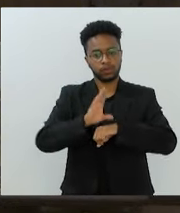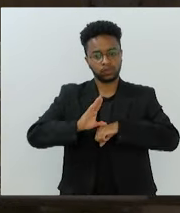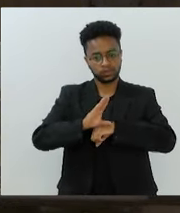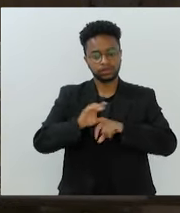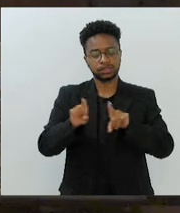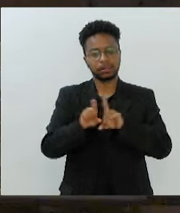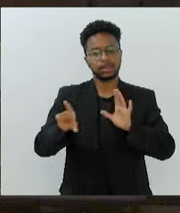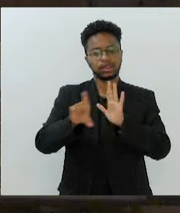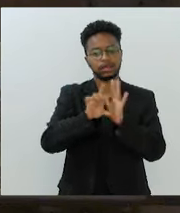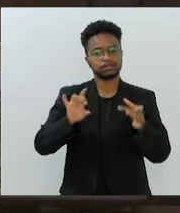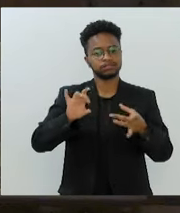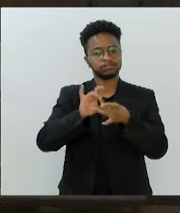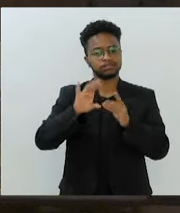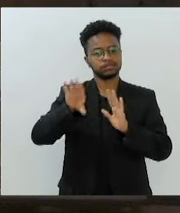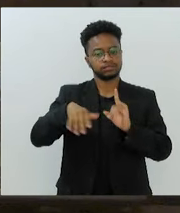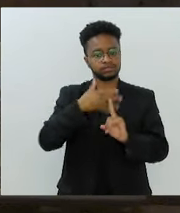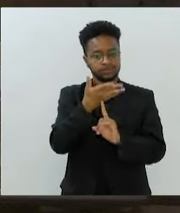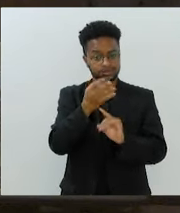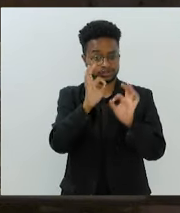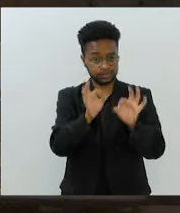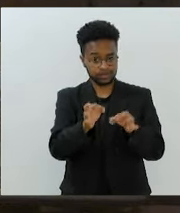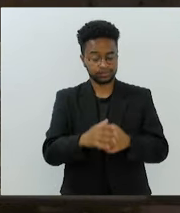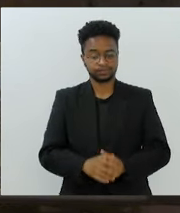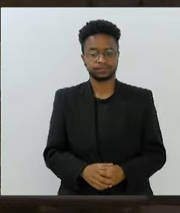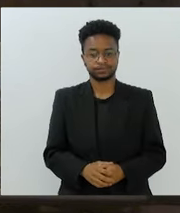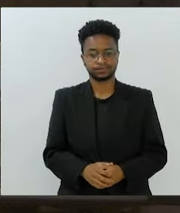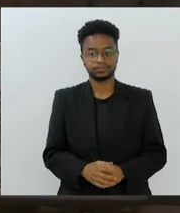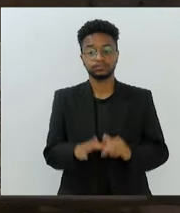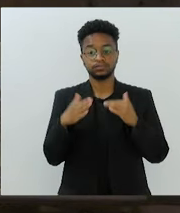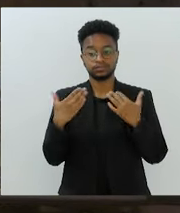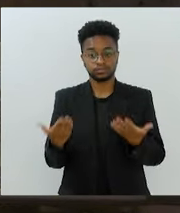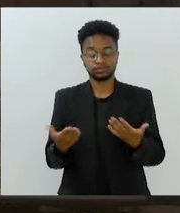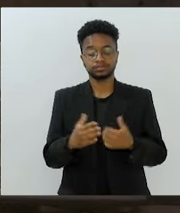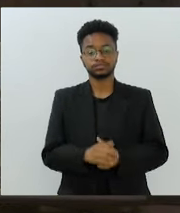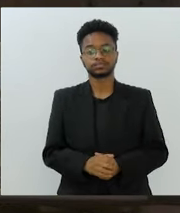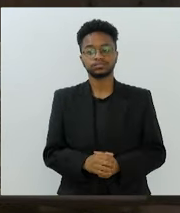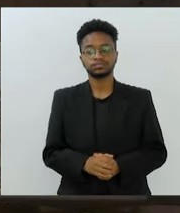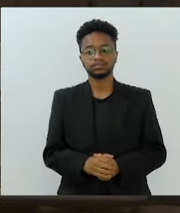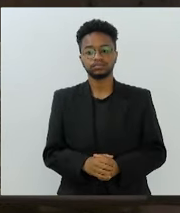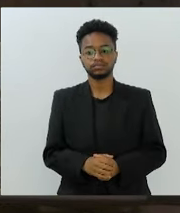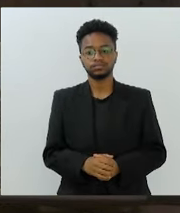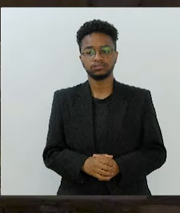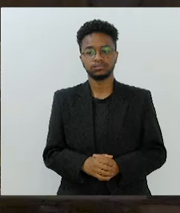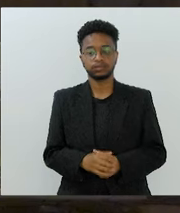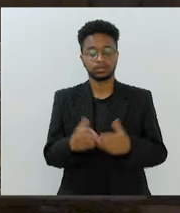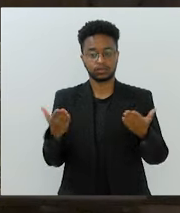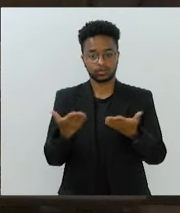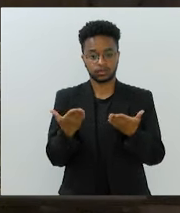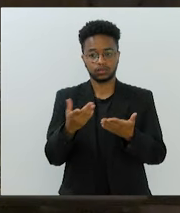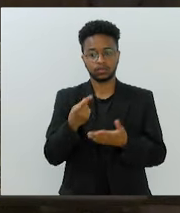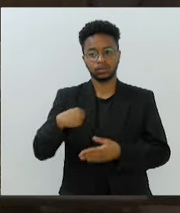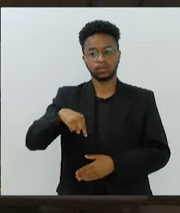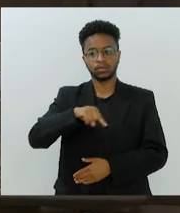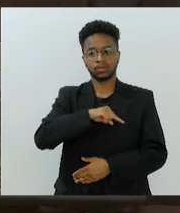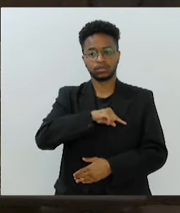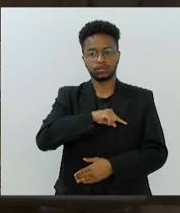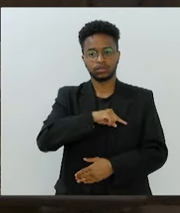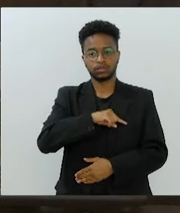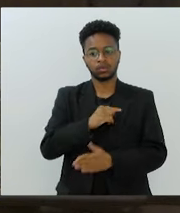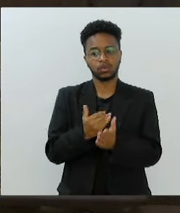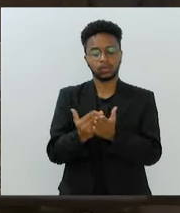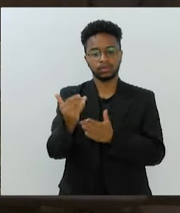não é verdade? Bem, vamos então passar aqui aos nossos